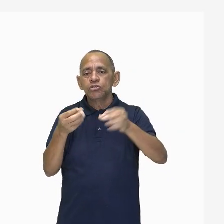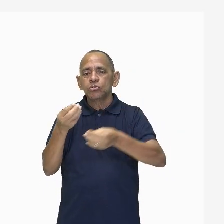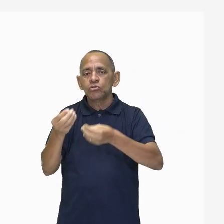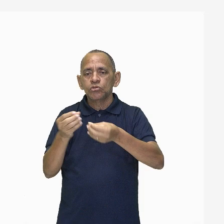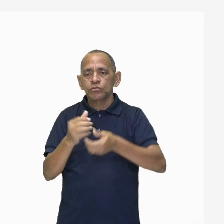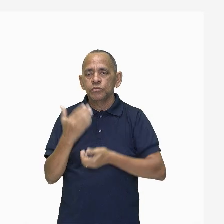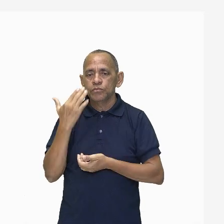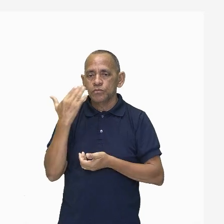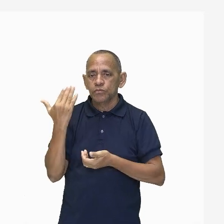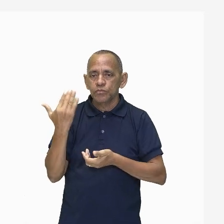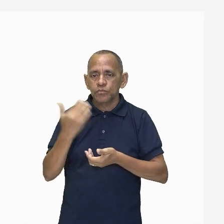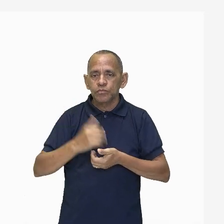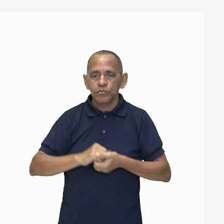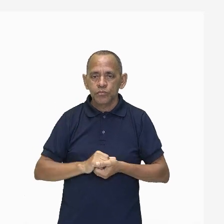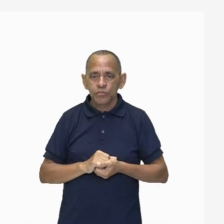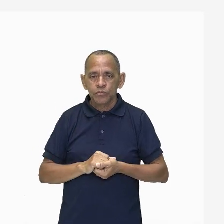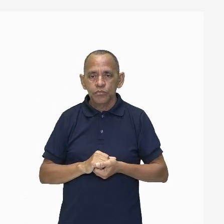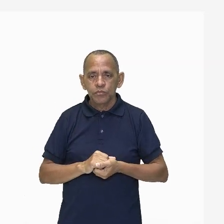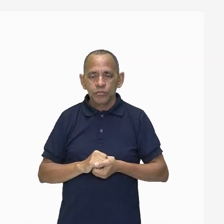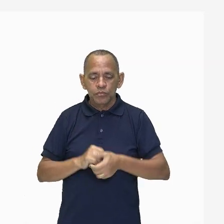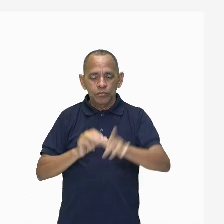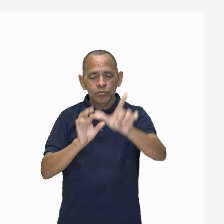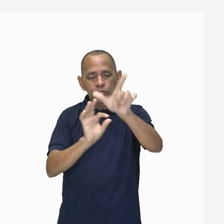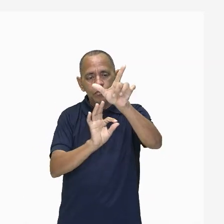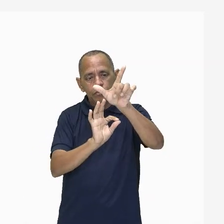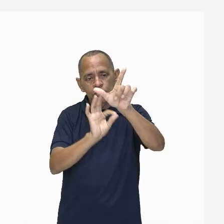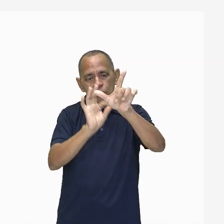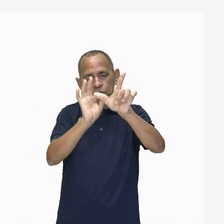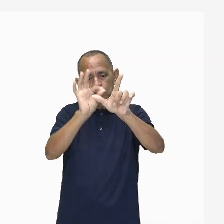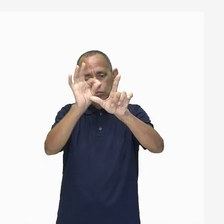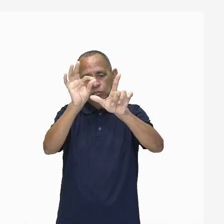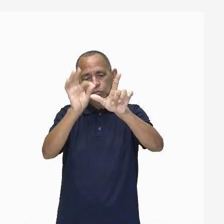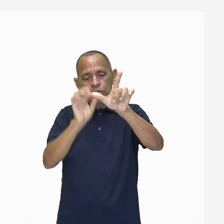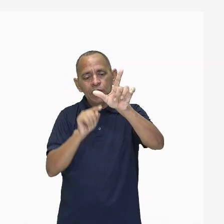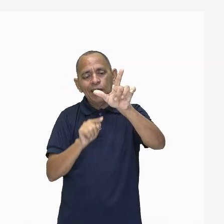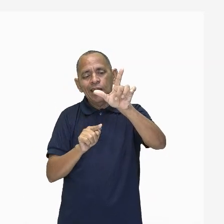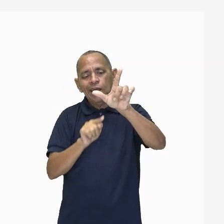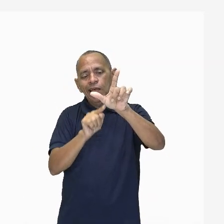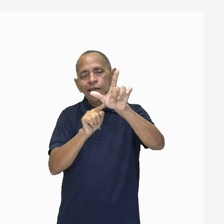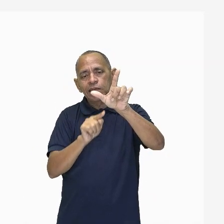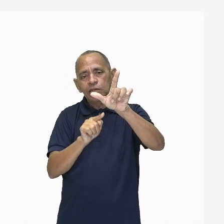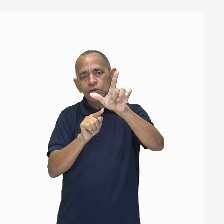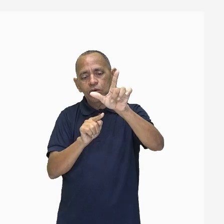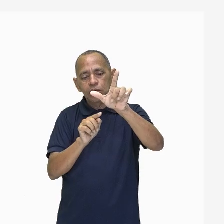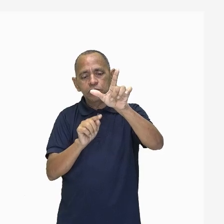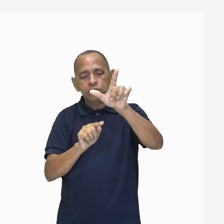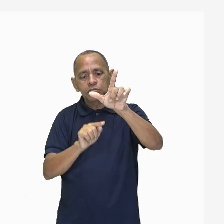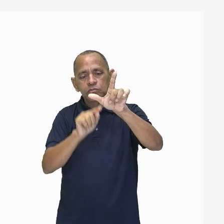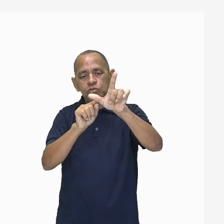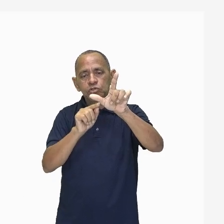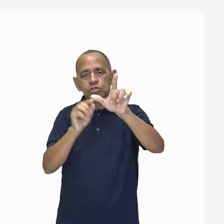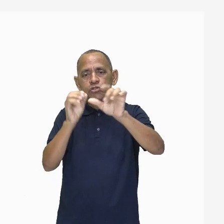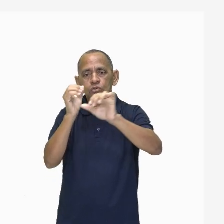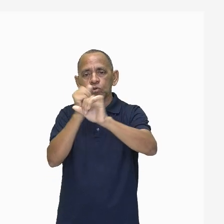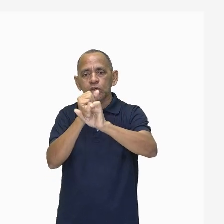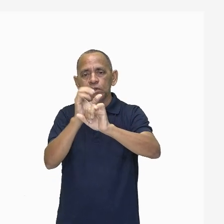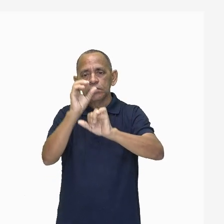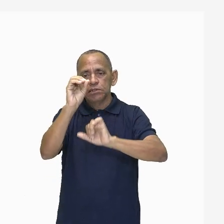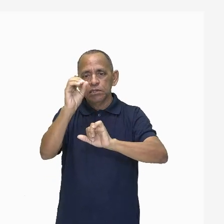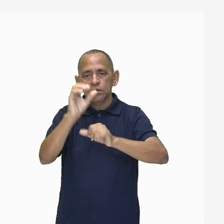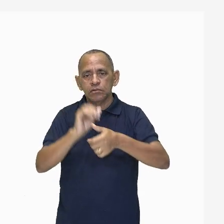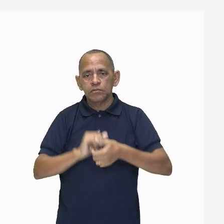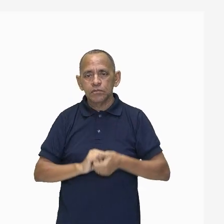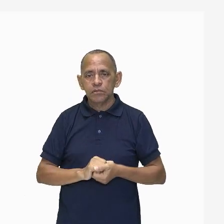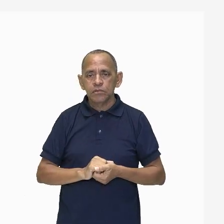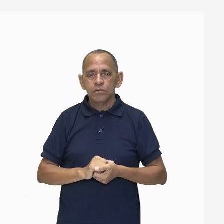Tá certo? A raiz da função é igualar, então, essa forma aqui, ó, a zero. Vou dizer